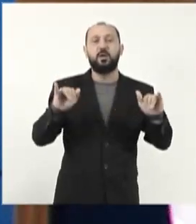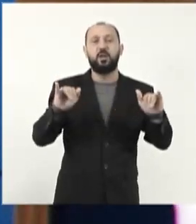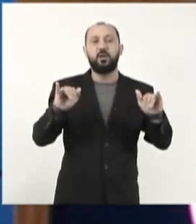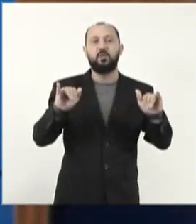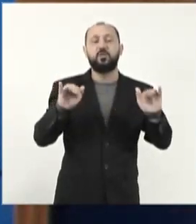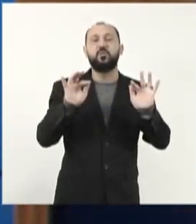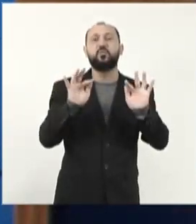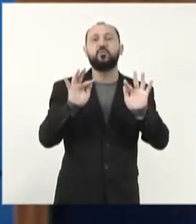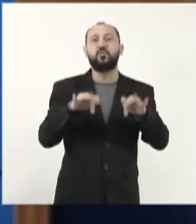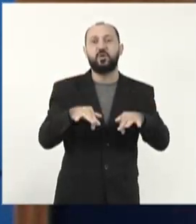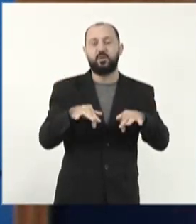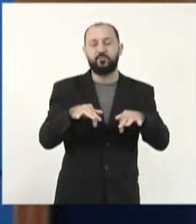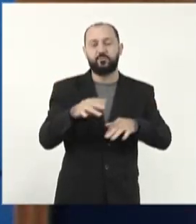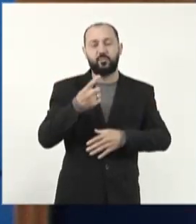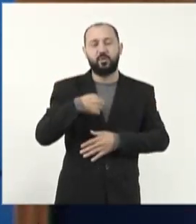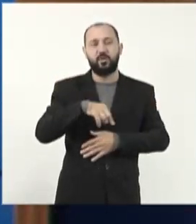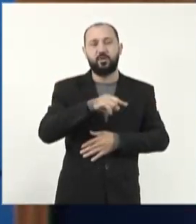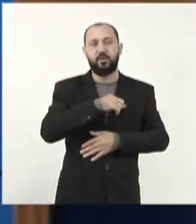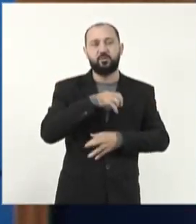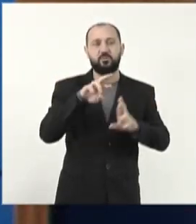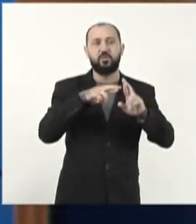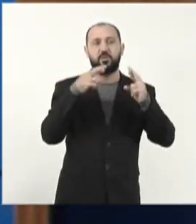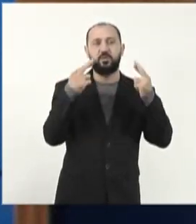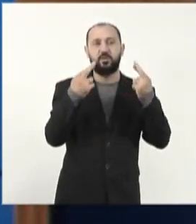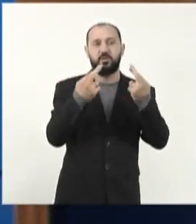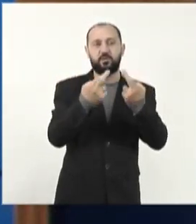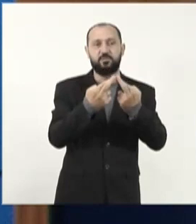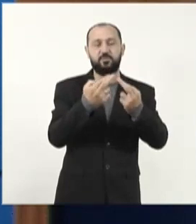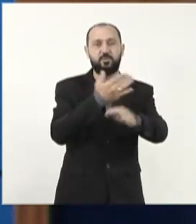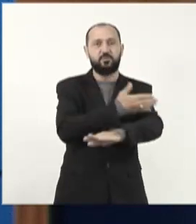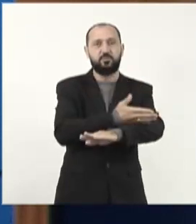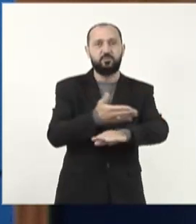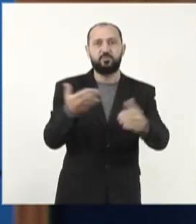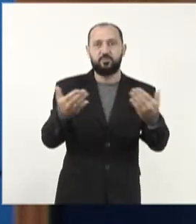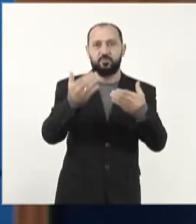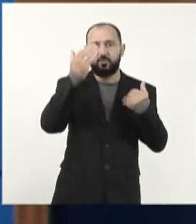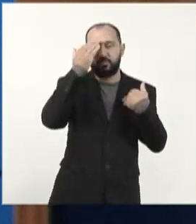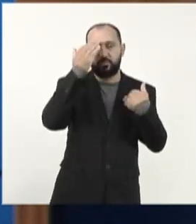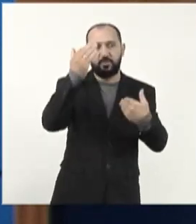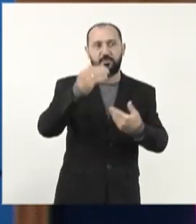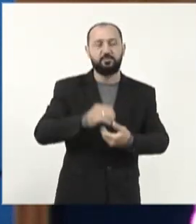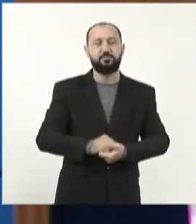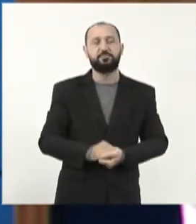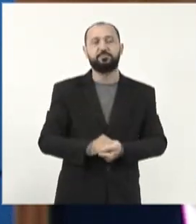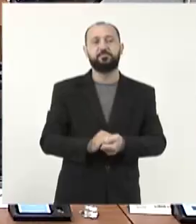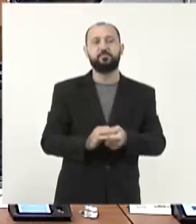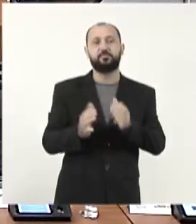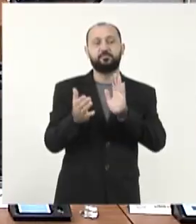encerrada a nossa sessão no dia de hoje. Obrigada. Obrigada.